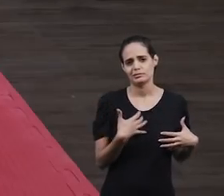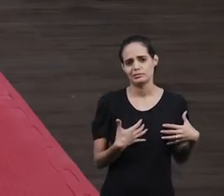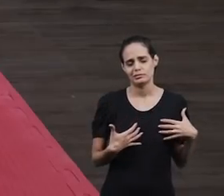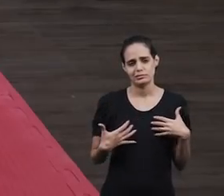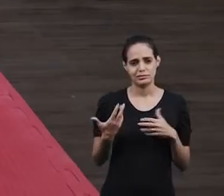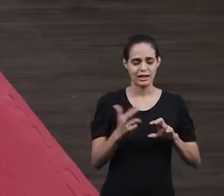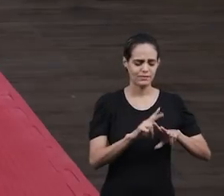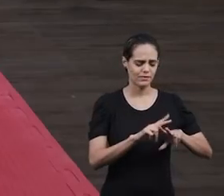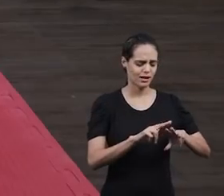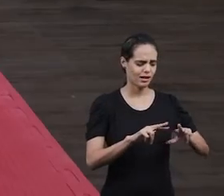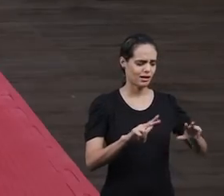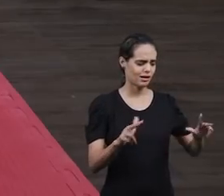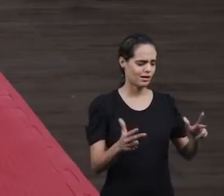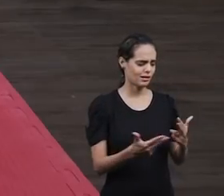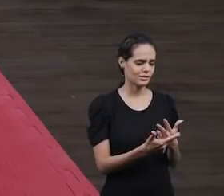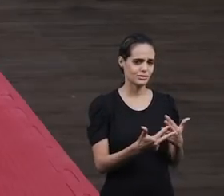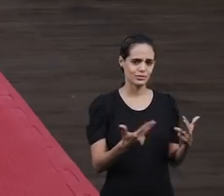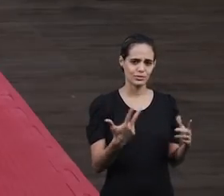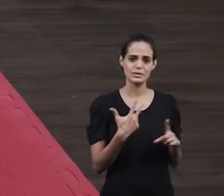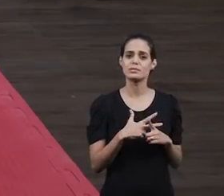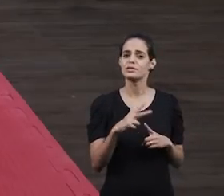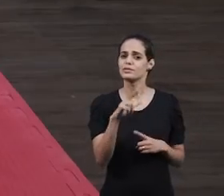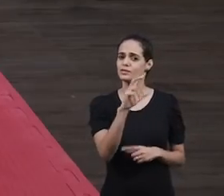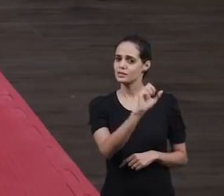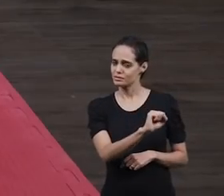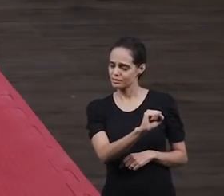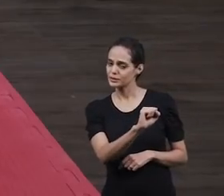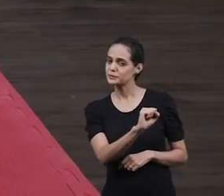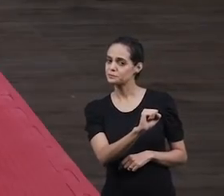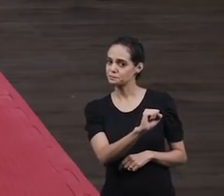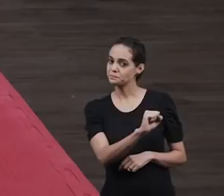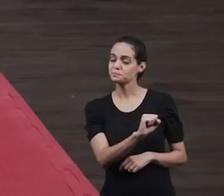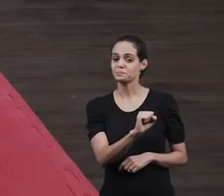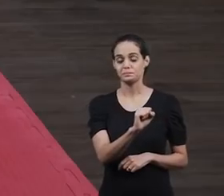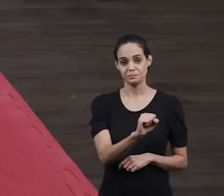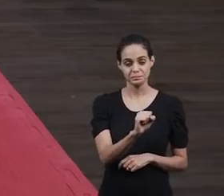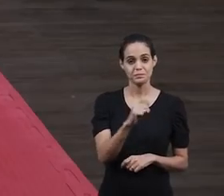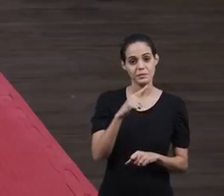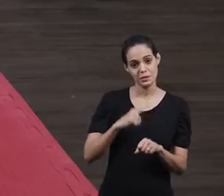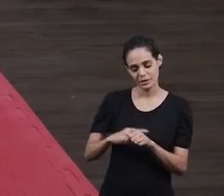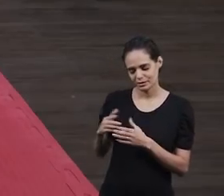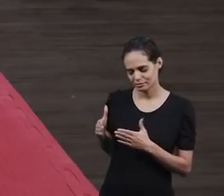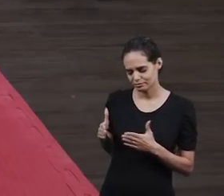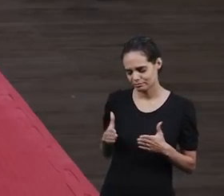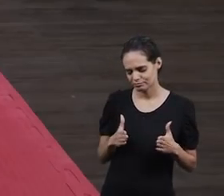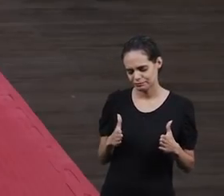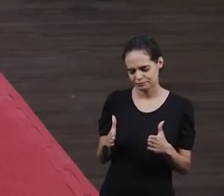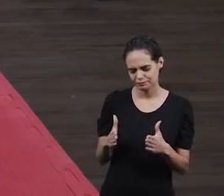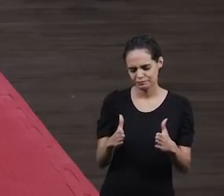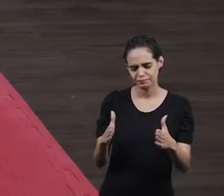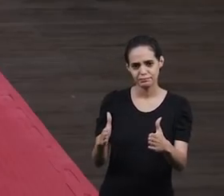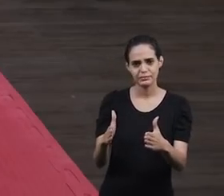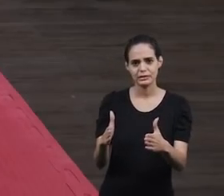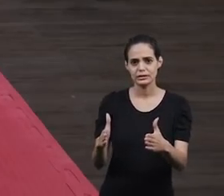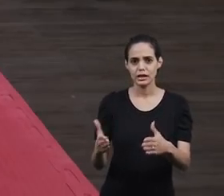angústia, muitas coisas para a gente vencer. E quando a gente está caminhando aqui no